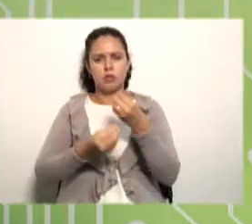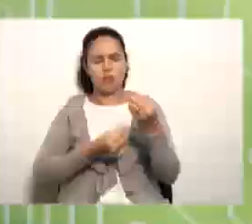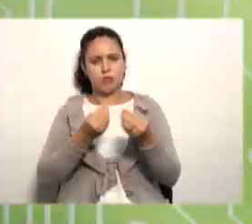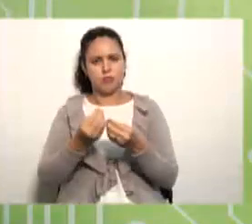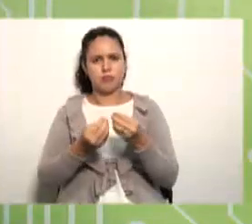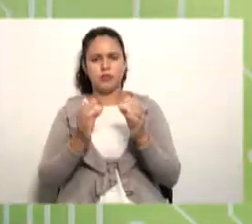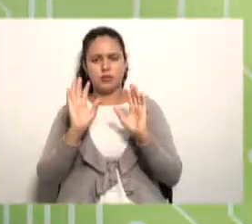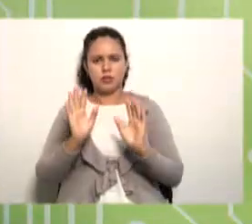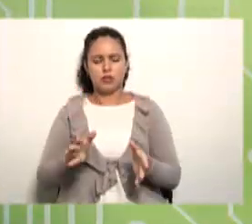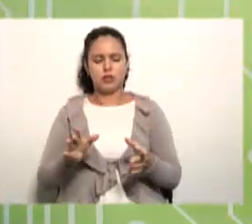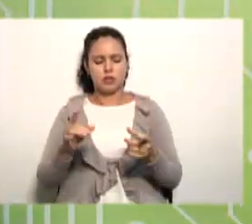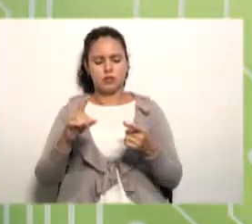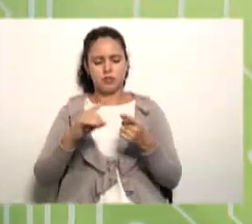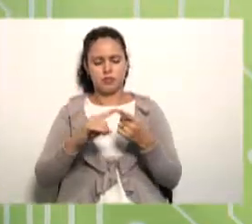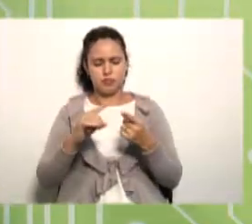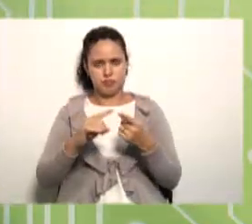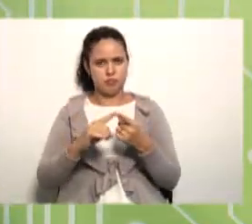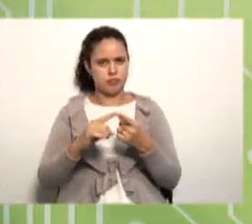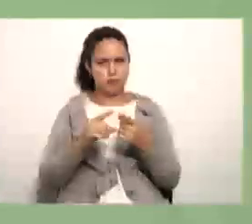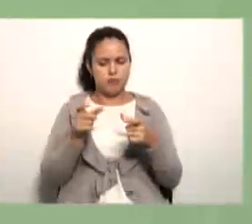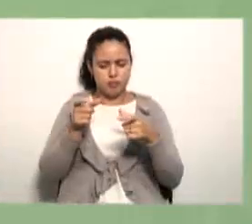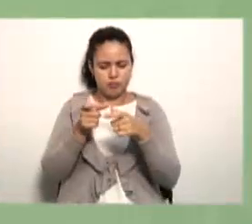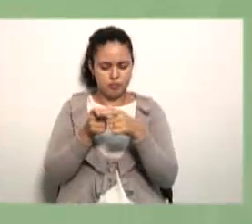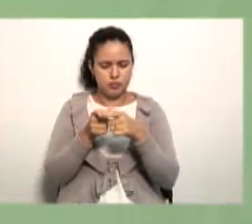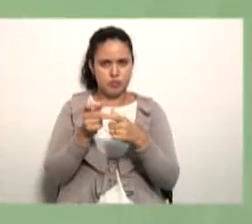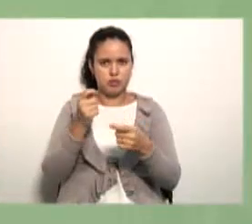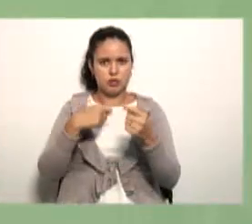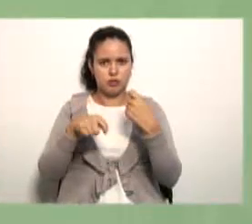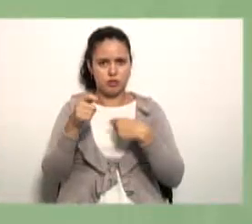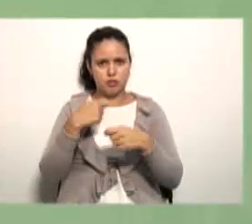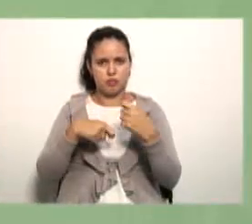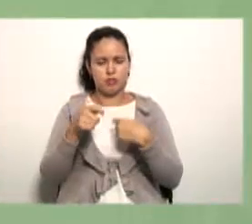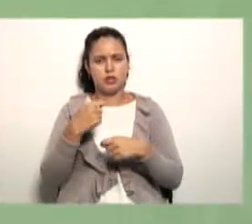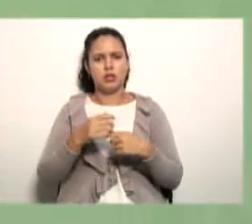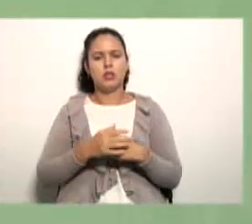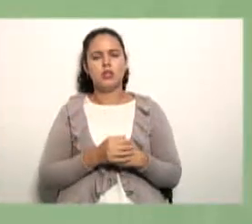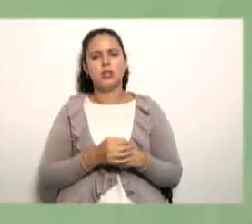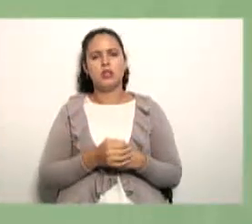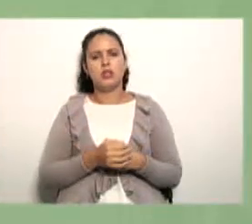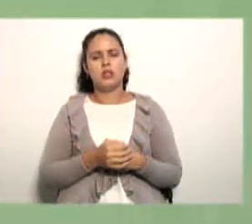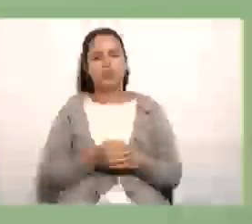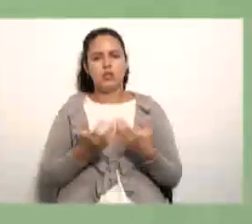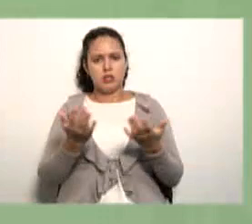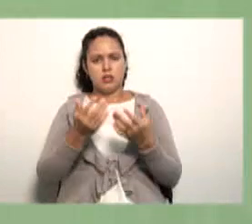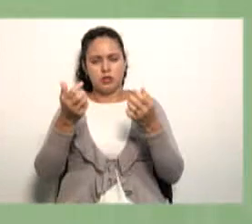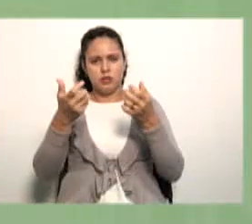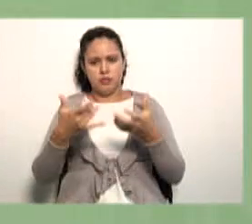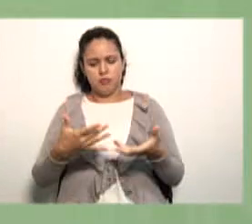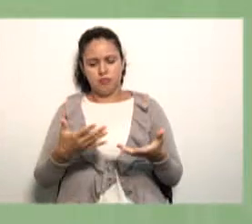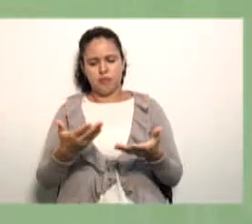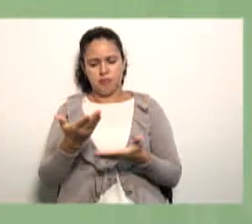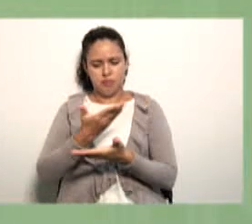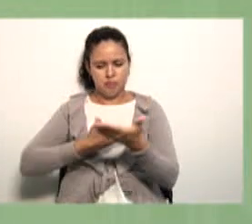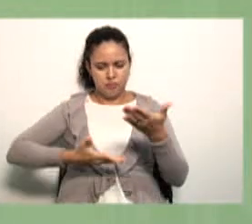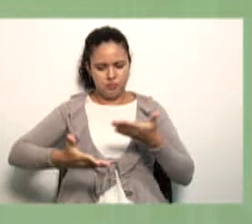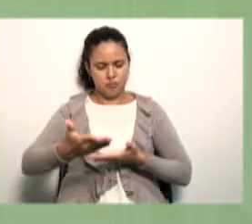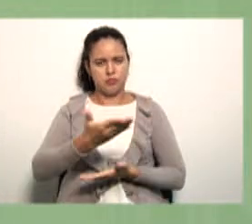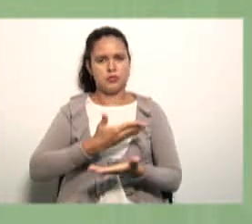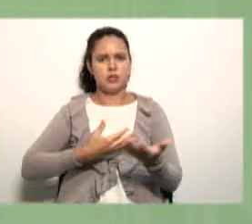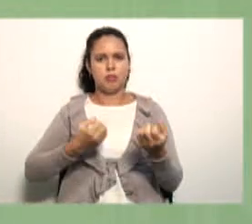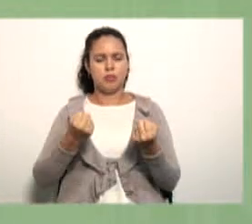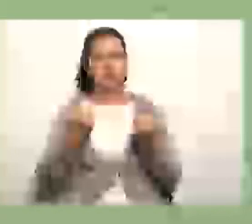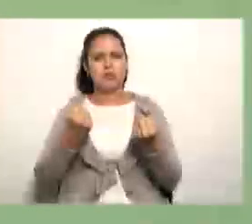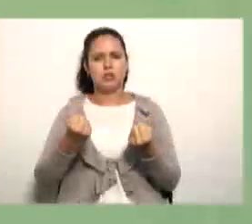esse fluxograma circular que a gente pode ver na lousa. E aí a gente falou dessas relações de poder que existem nos